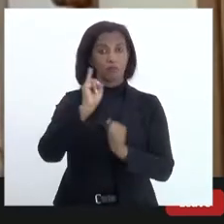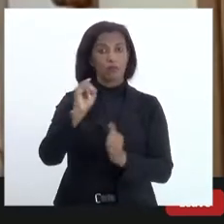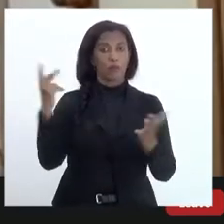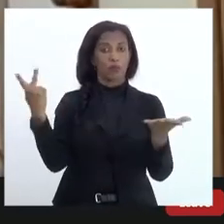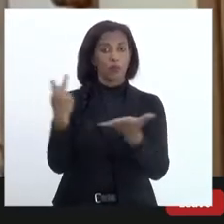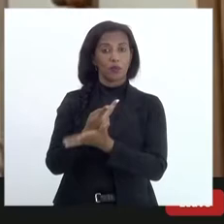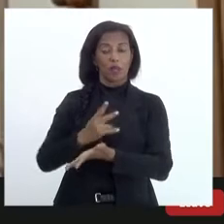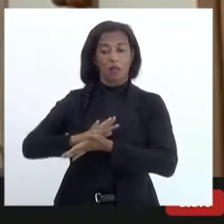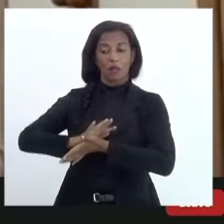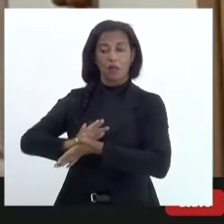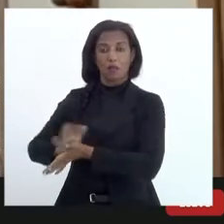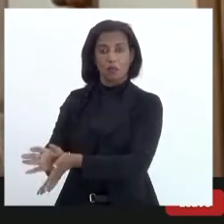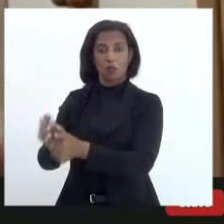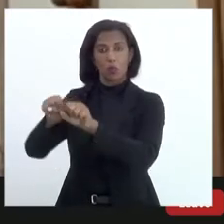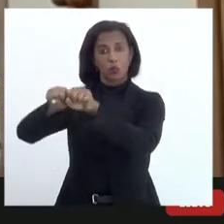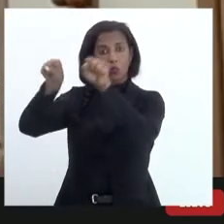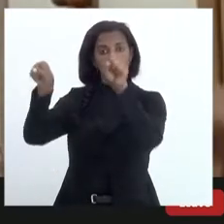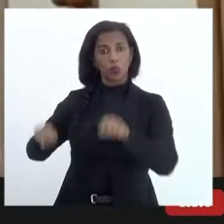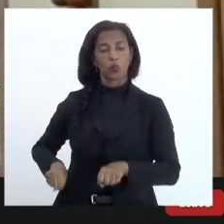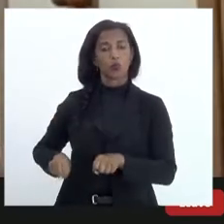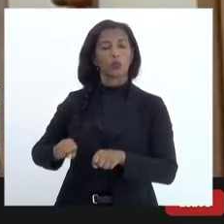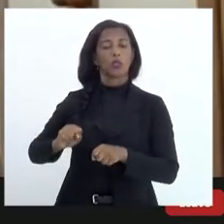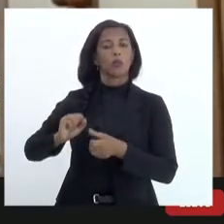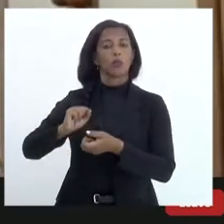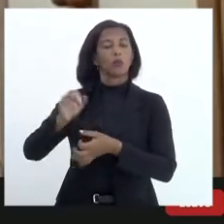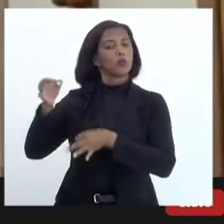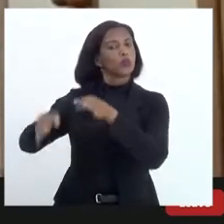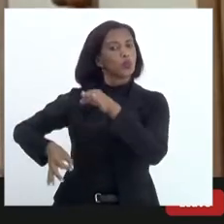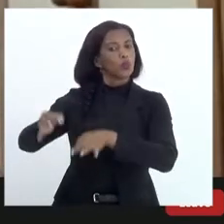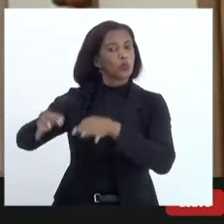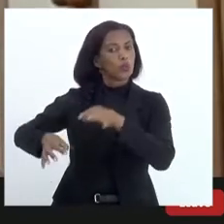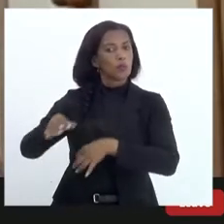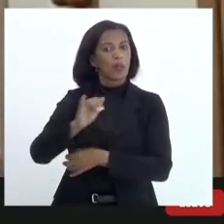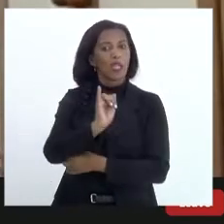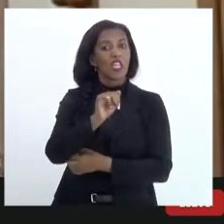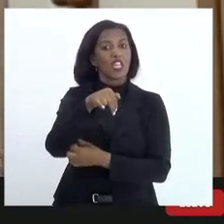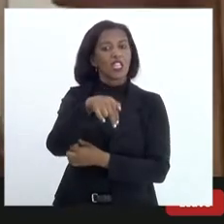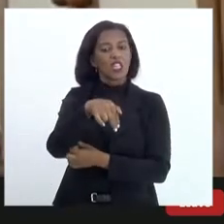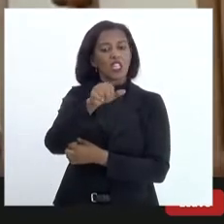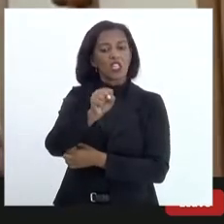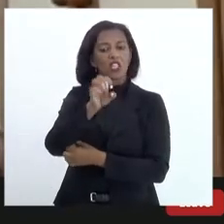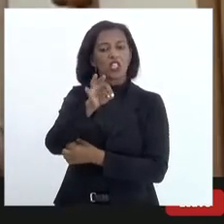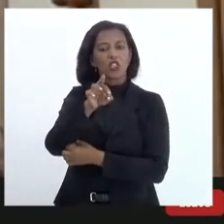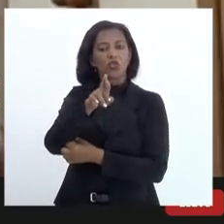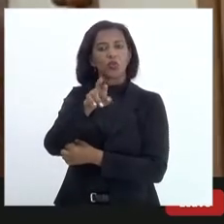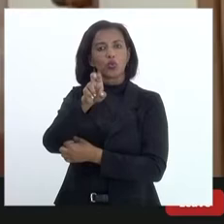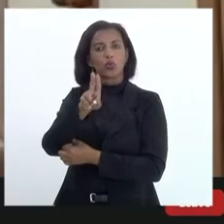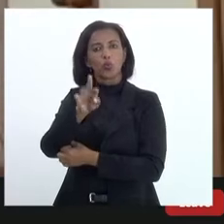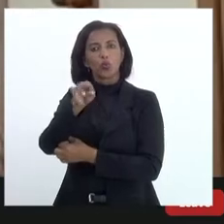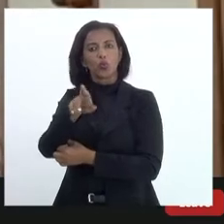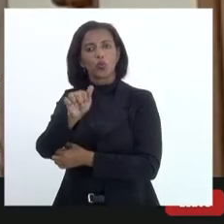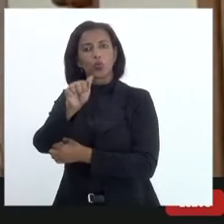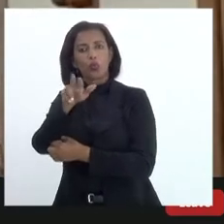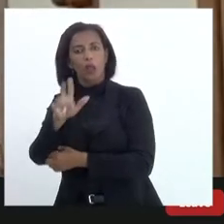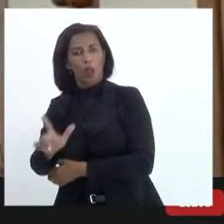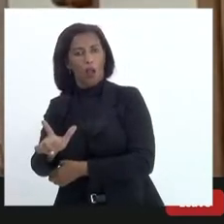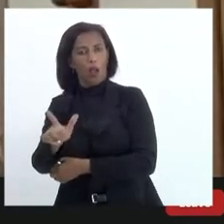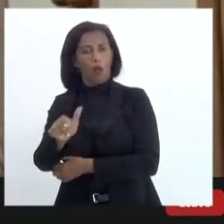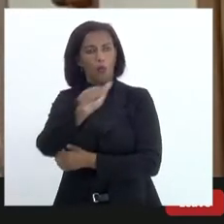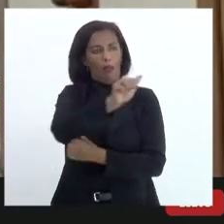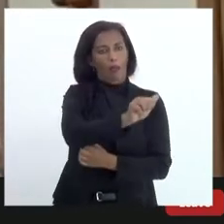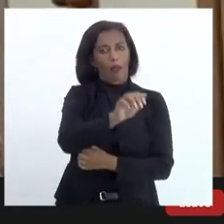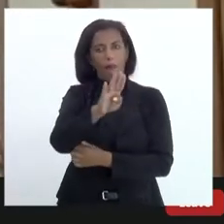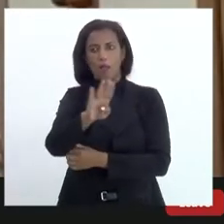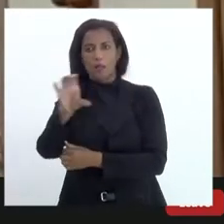de justiça, porque o racismo é um racismo estrutural, não é um racismo do A, do B ou do C, é um racismo